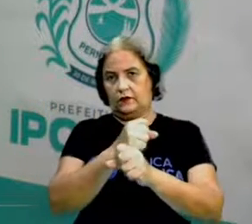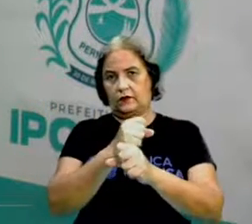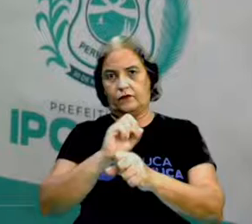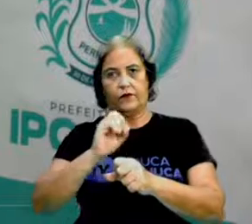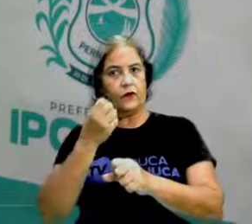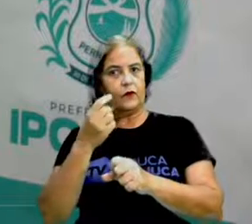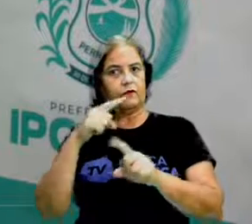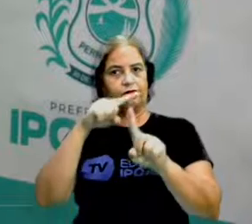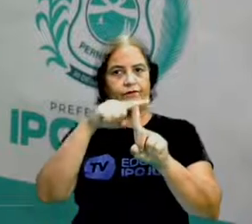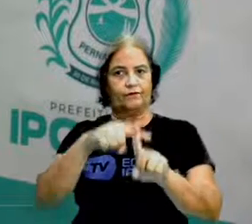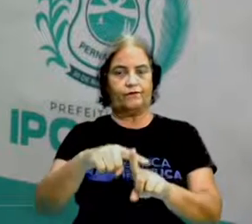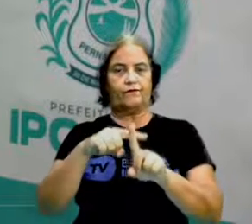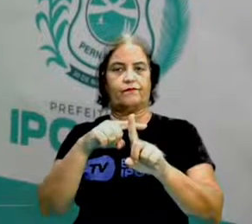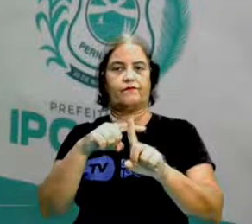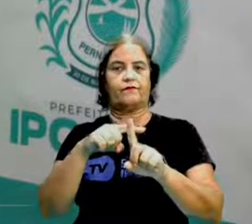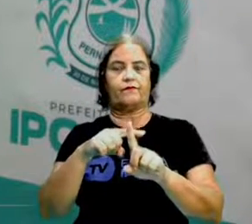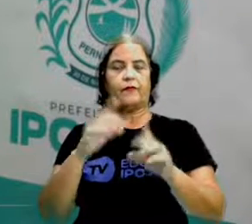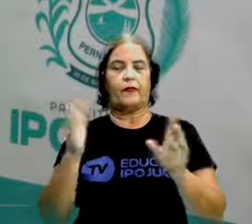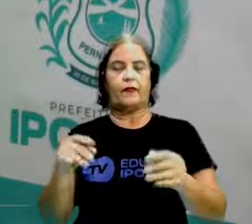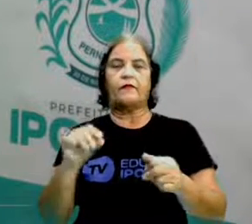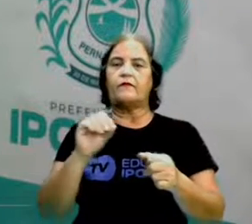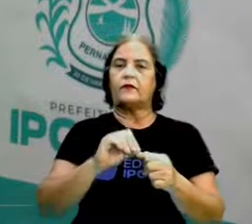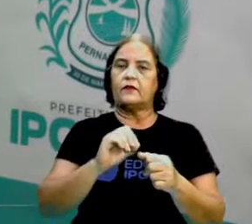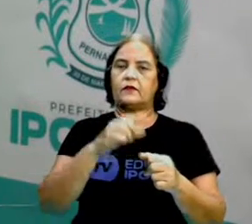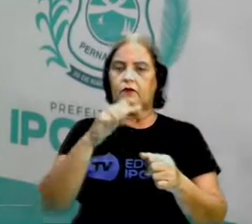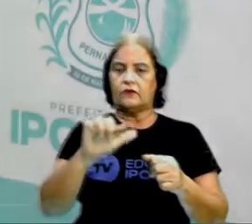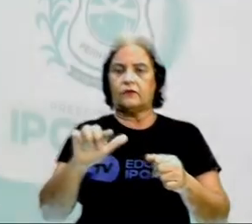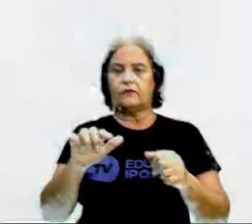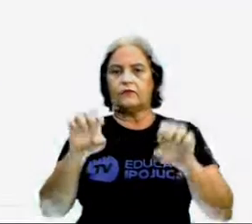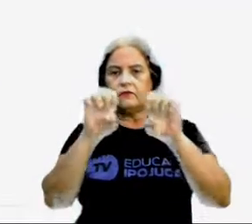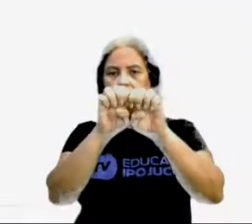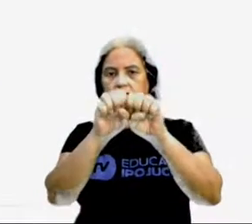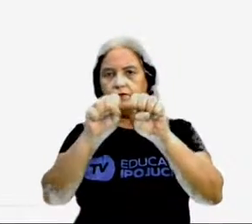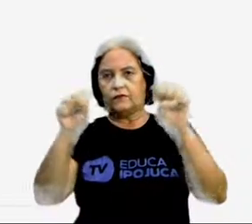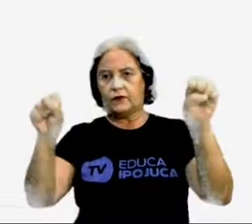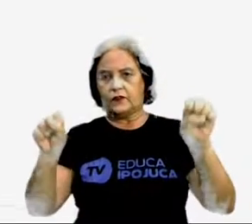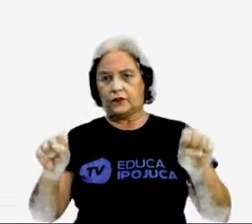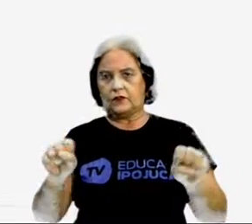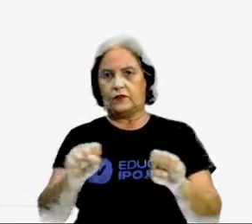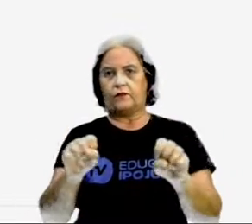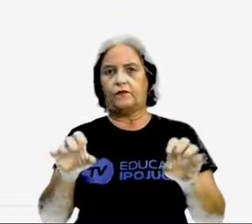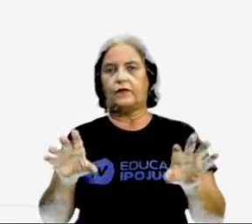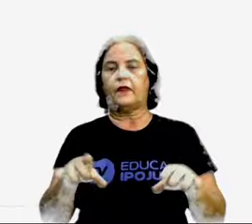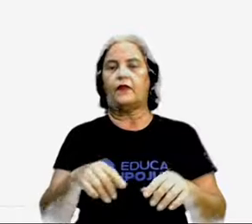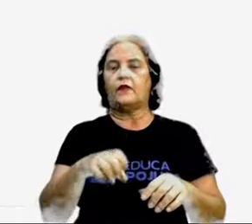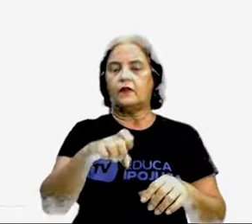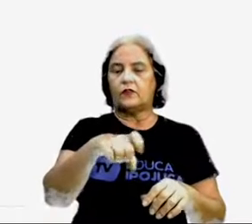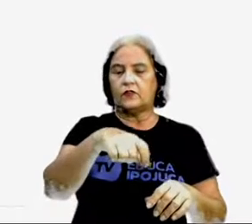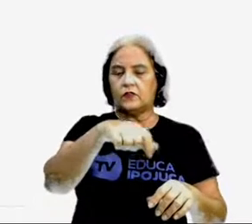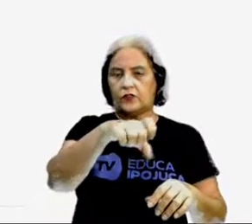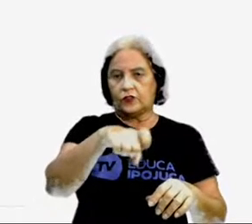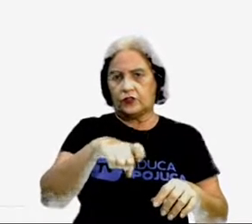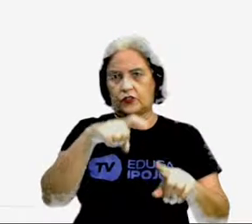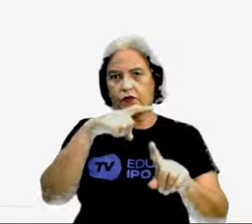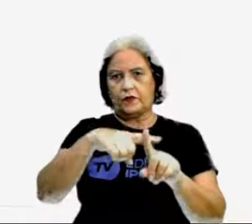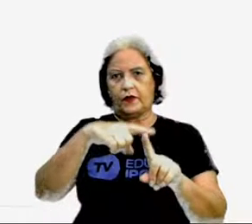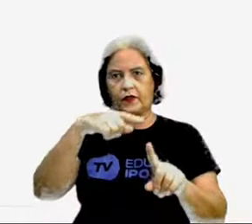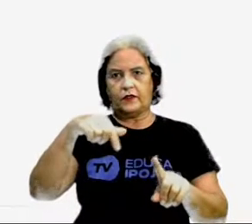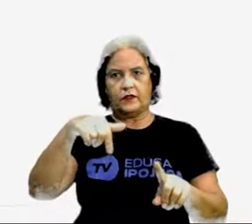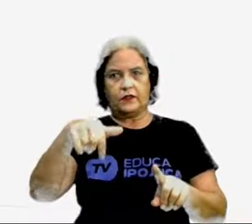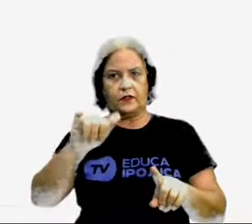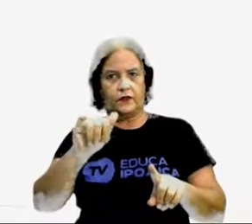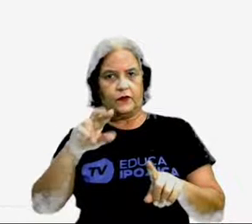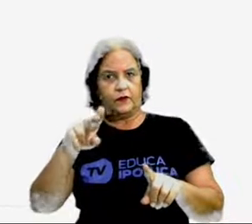soma. Vamos armar novamente o nosso sistema. X mais y igual a 7. A sentença será